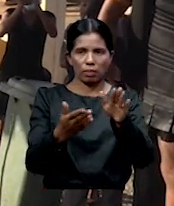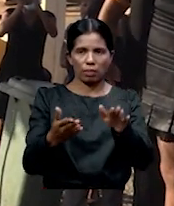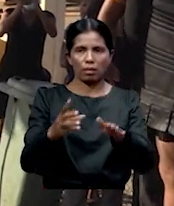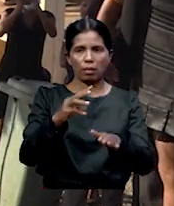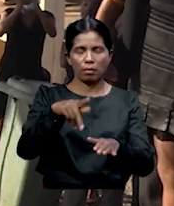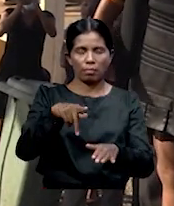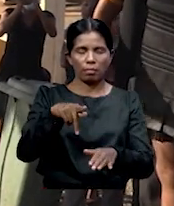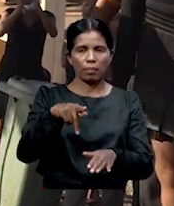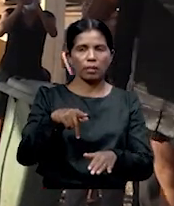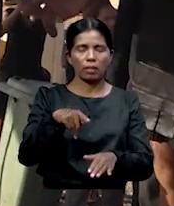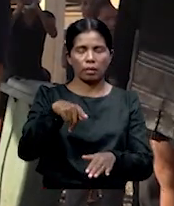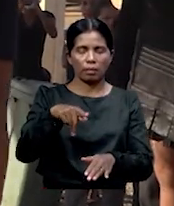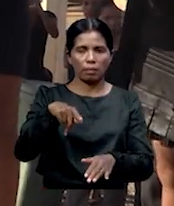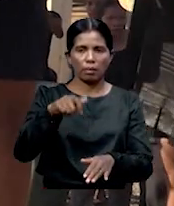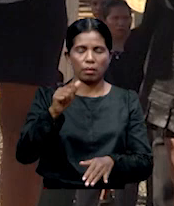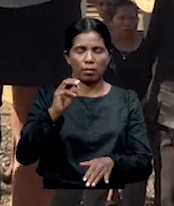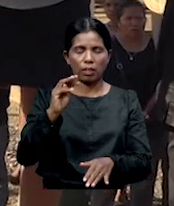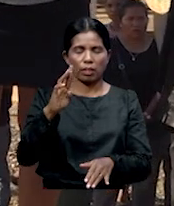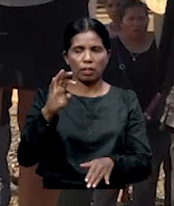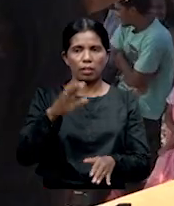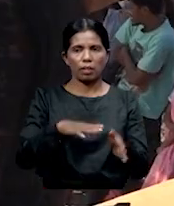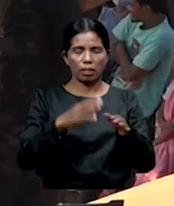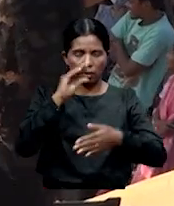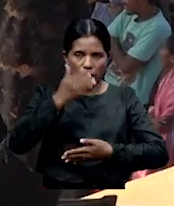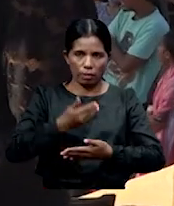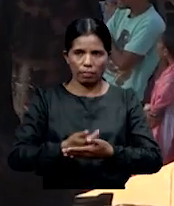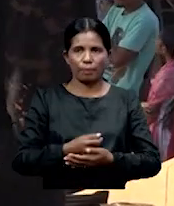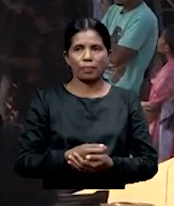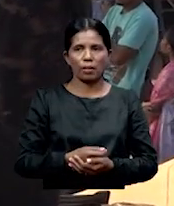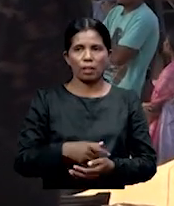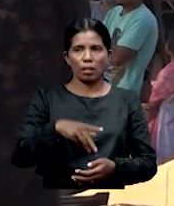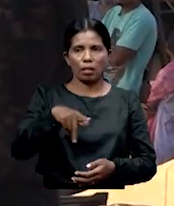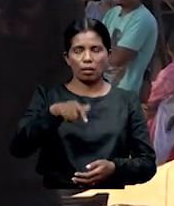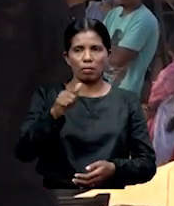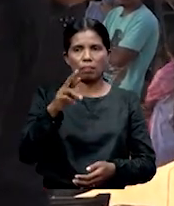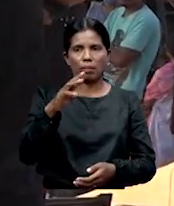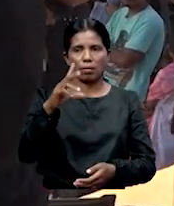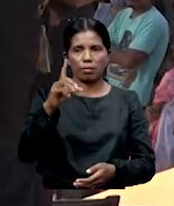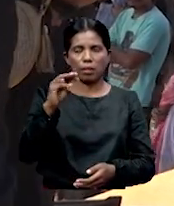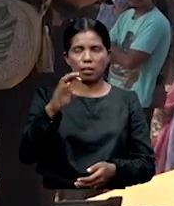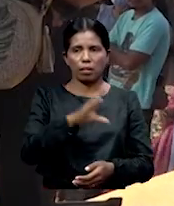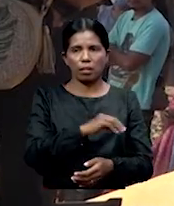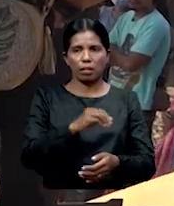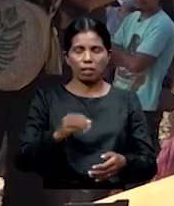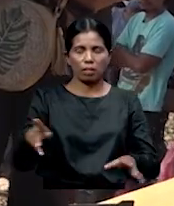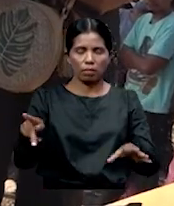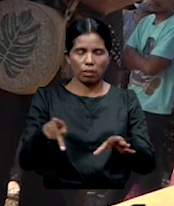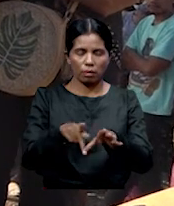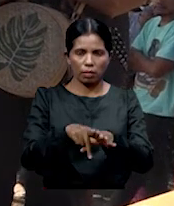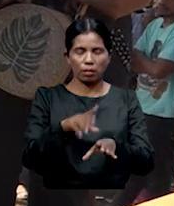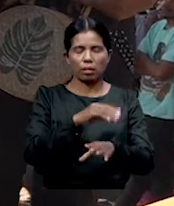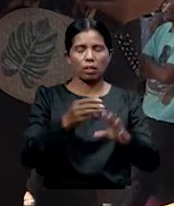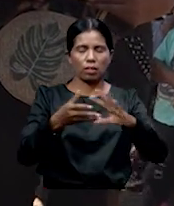Palmeira Freitas dos Reis da Silva. Matebian Saudosa Palmeira Freitas dos Reis da Silva participa história